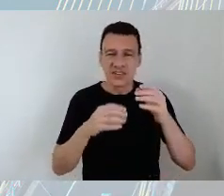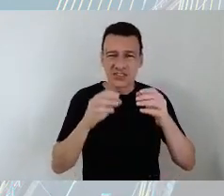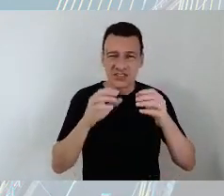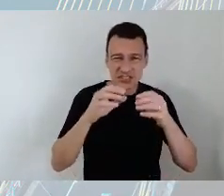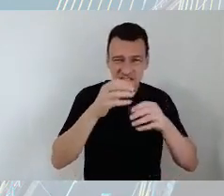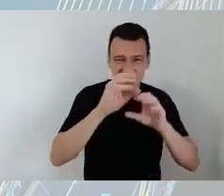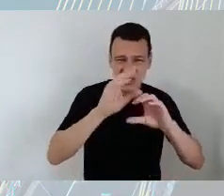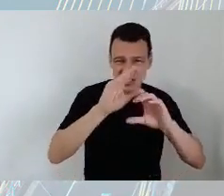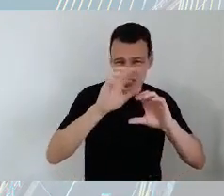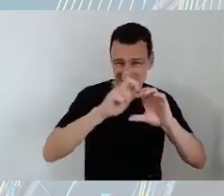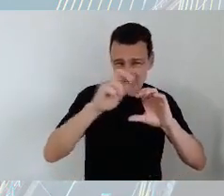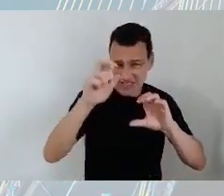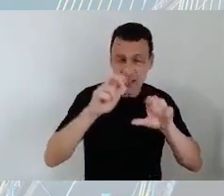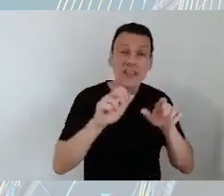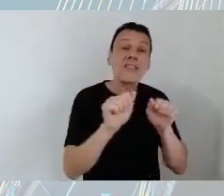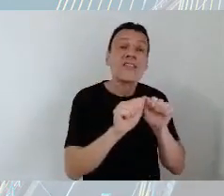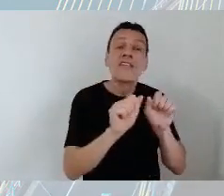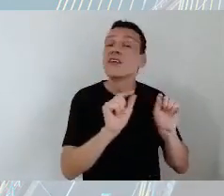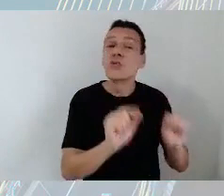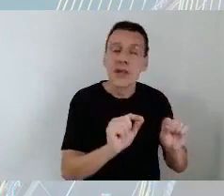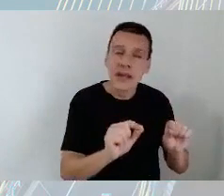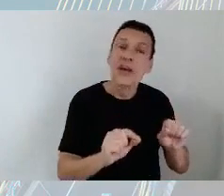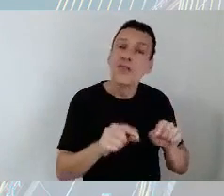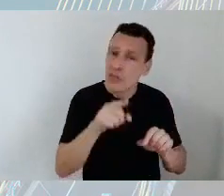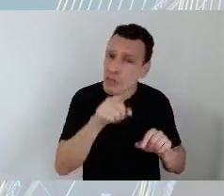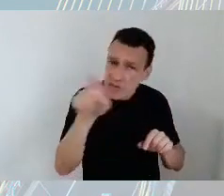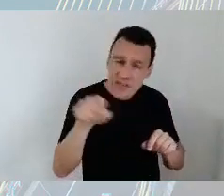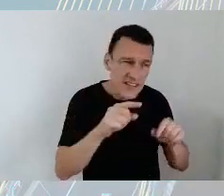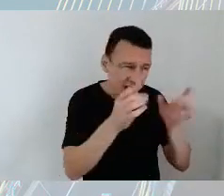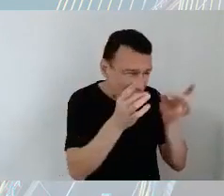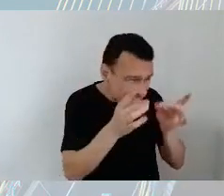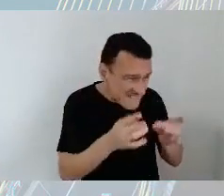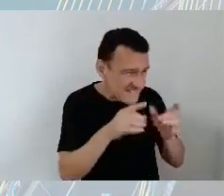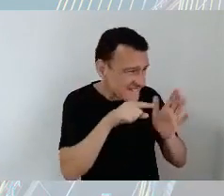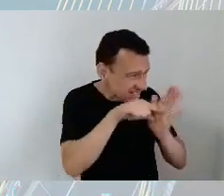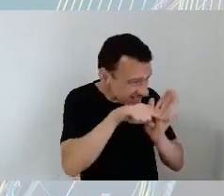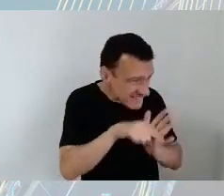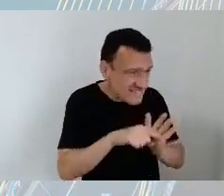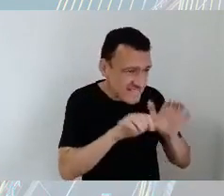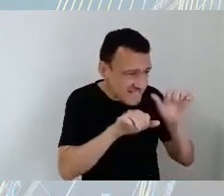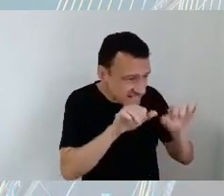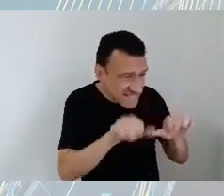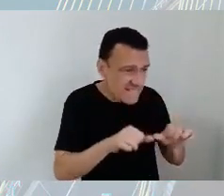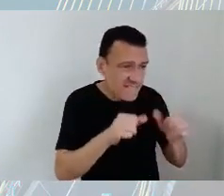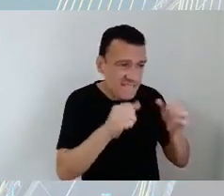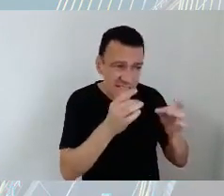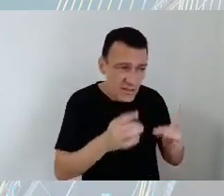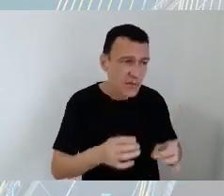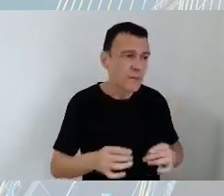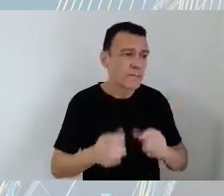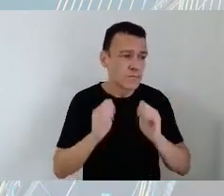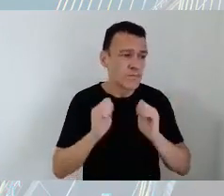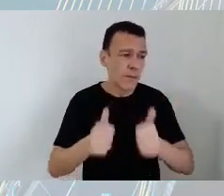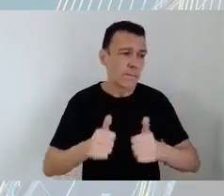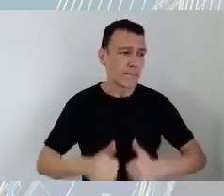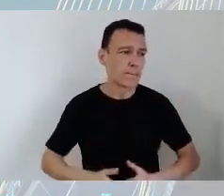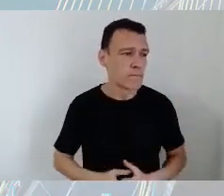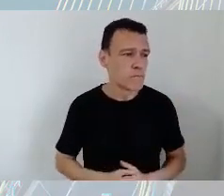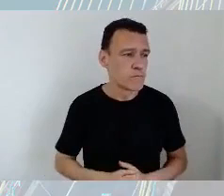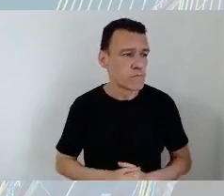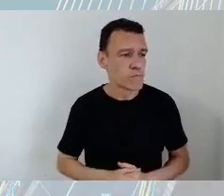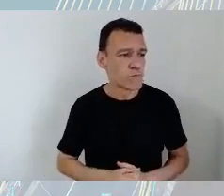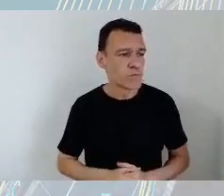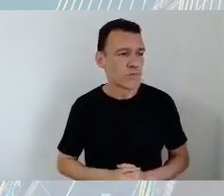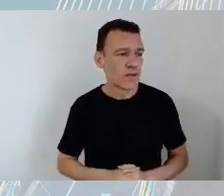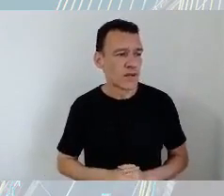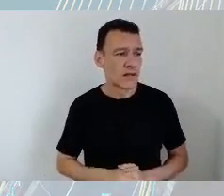um exemplo que eles fizeram que a instrução dizia que ele tinha que repetir